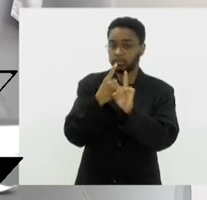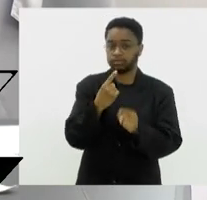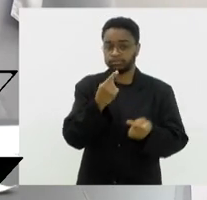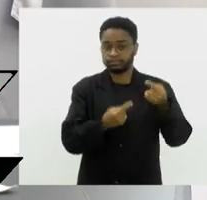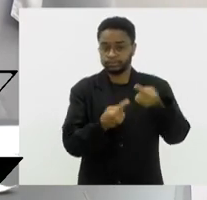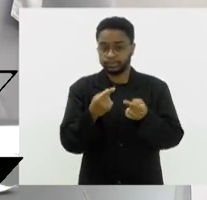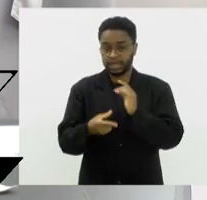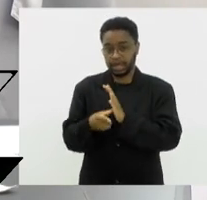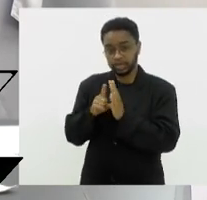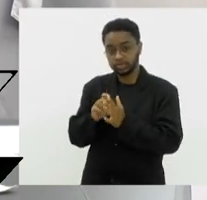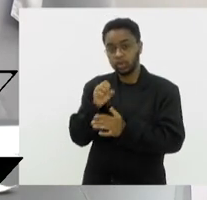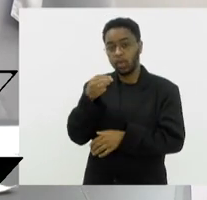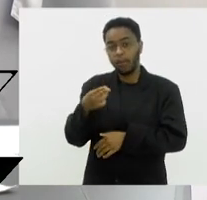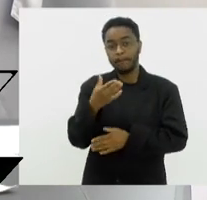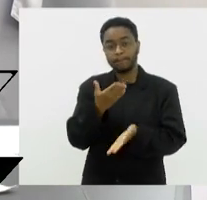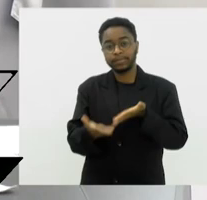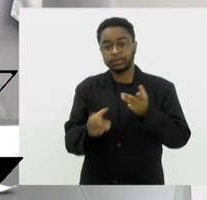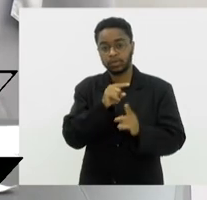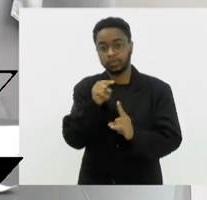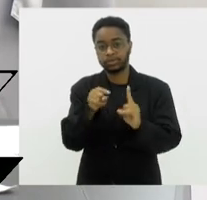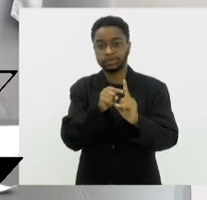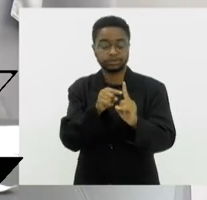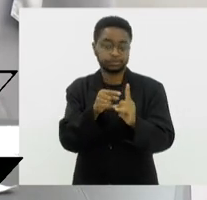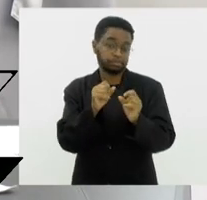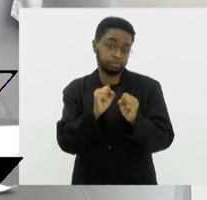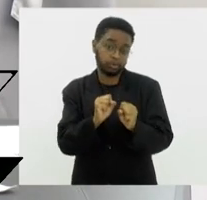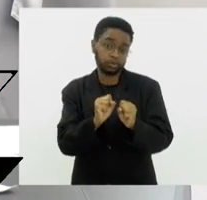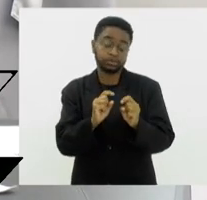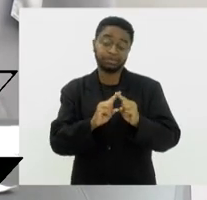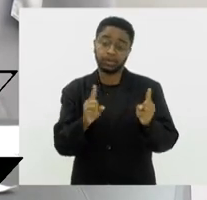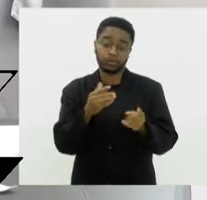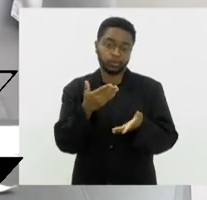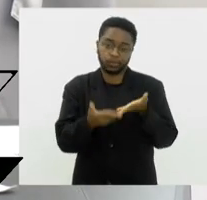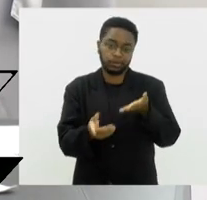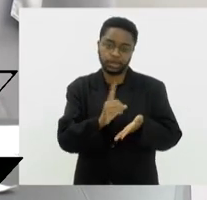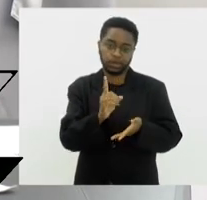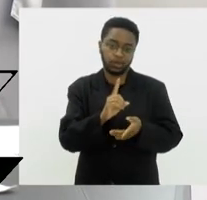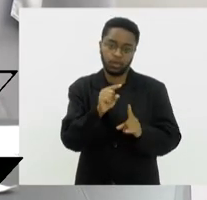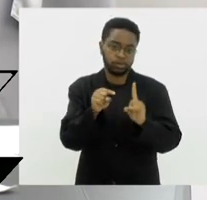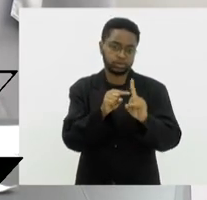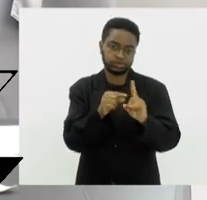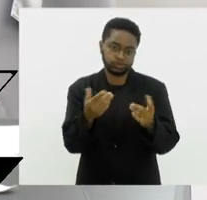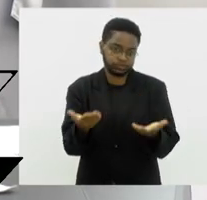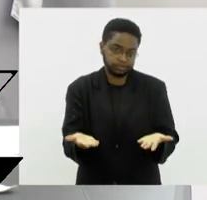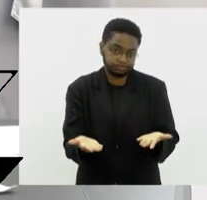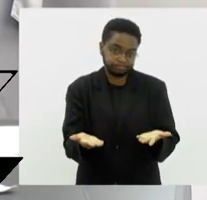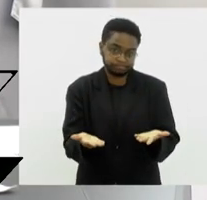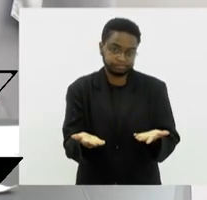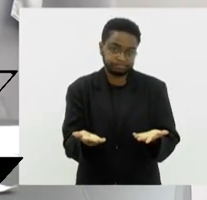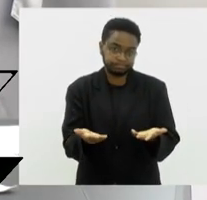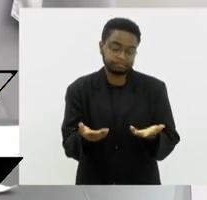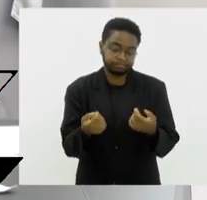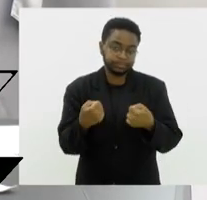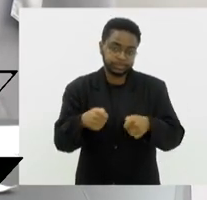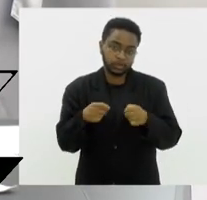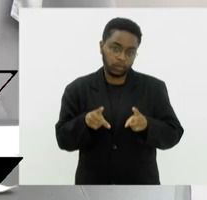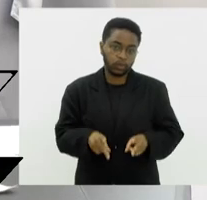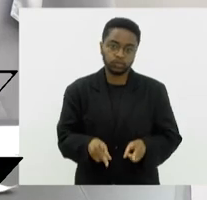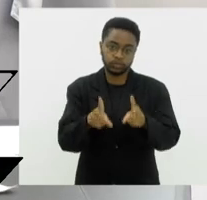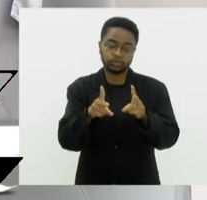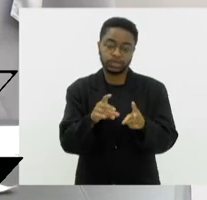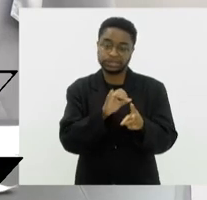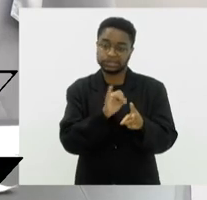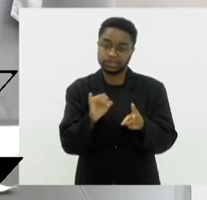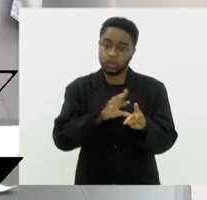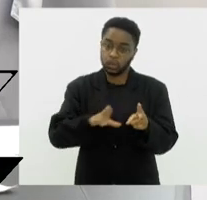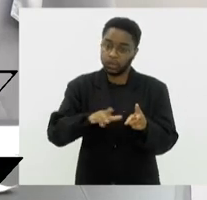ou uma perda de objeto, aí poderia, mas não teve perda de objeto, de fato. Então, merece continuar, por mais que não seja via